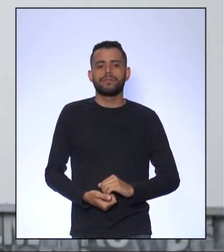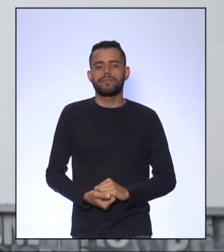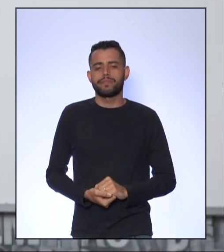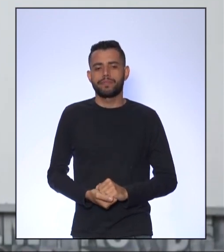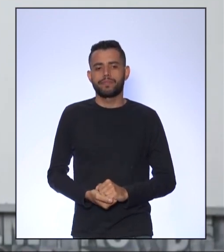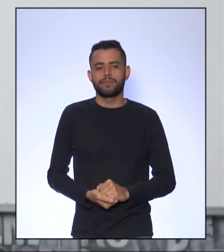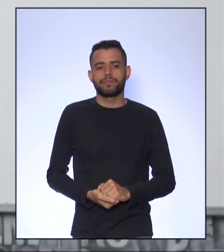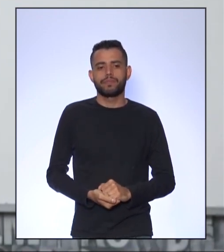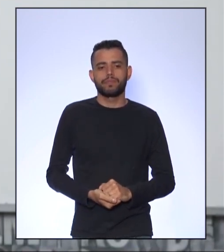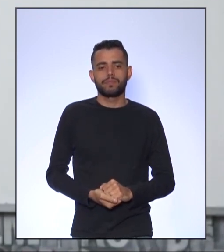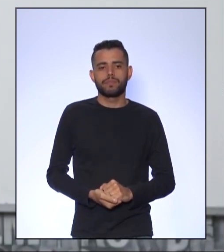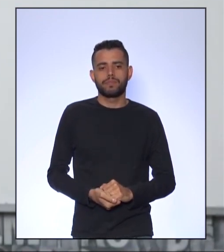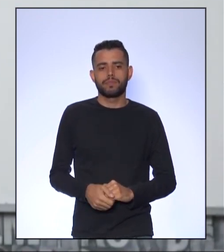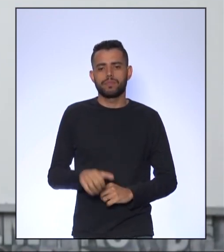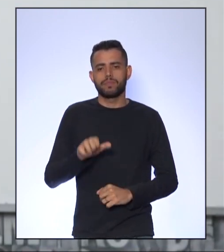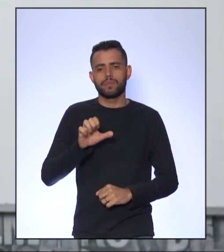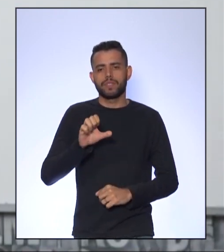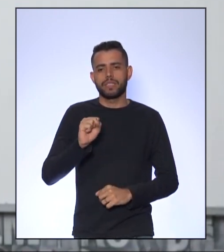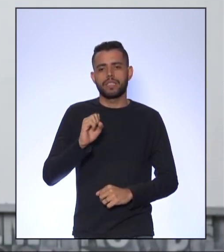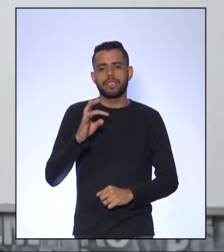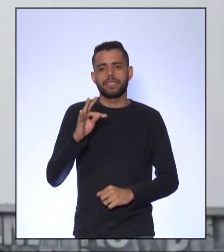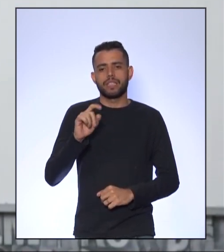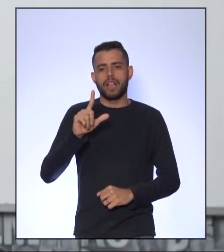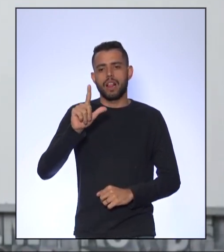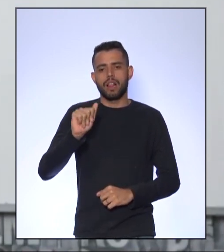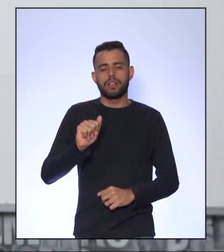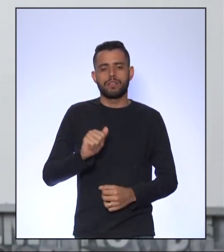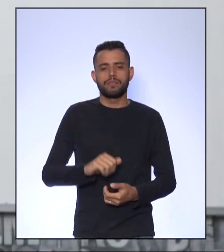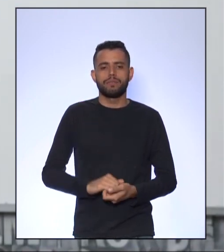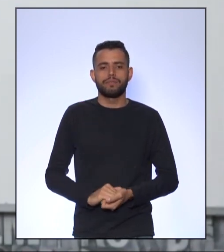A Estela fez uma pergunta.